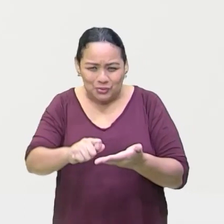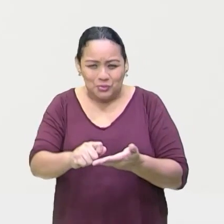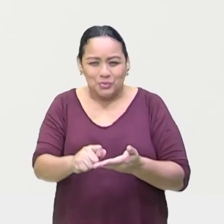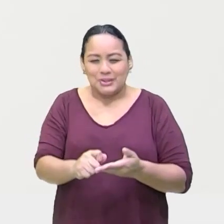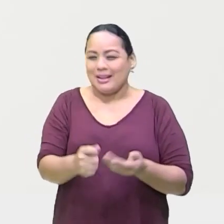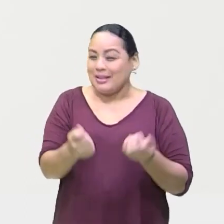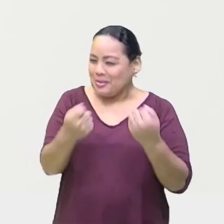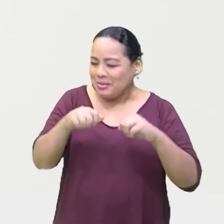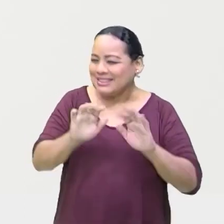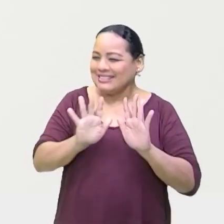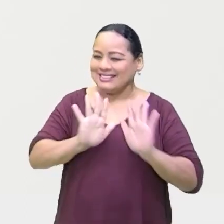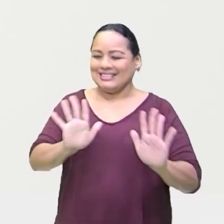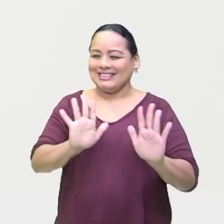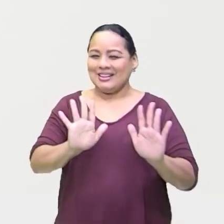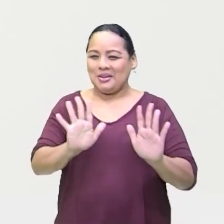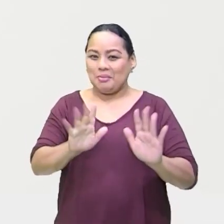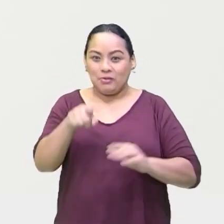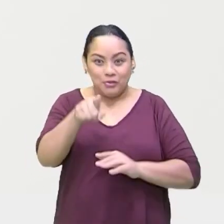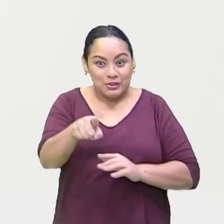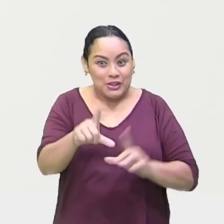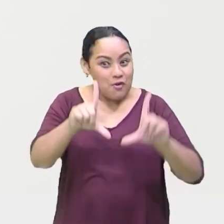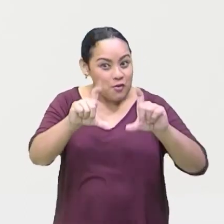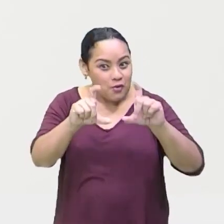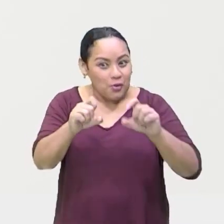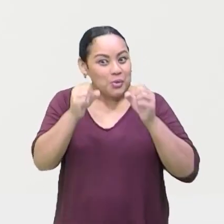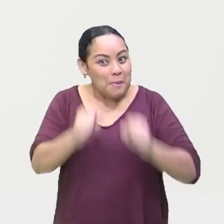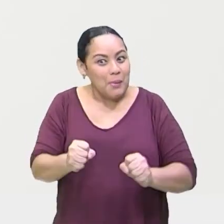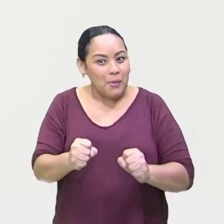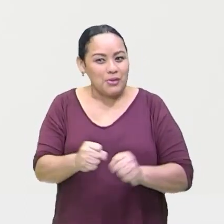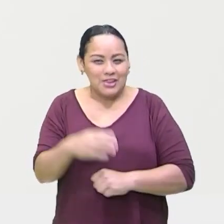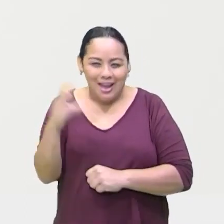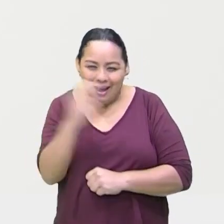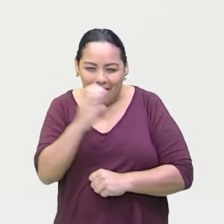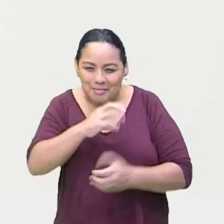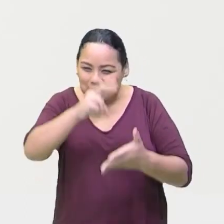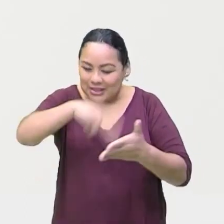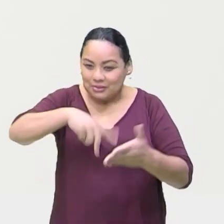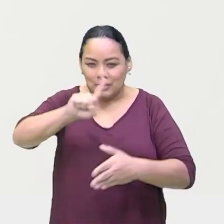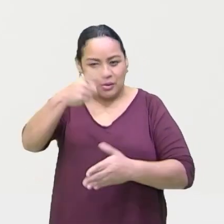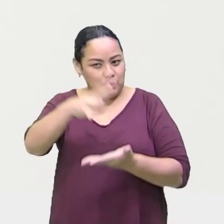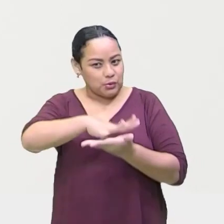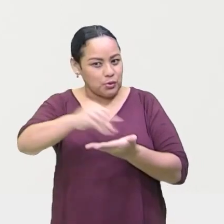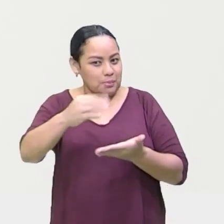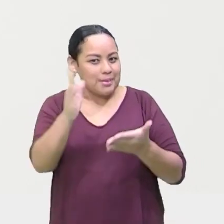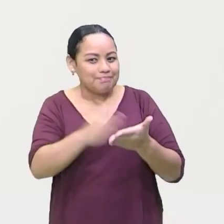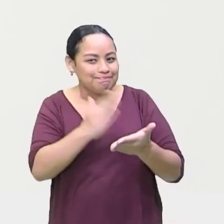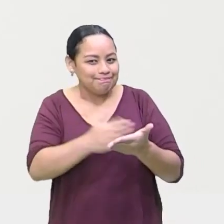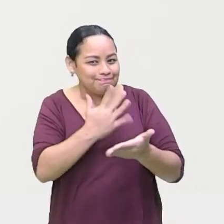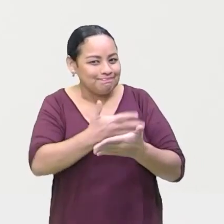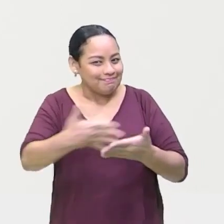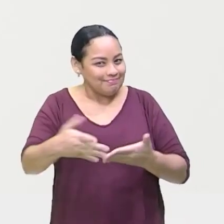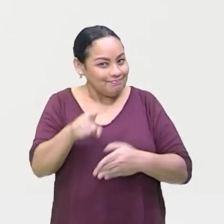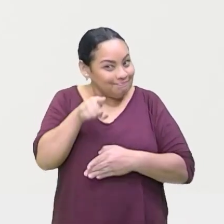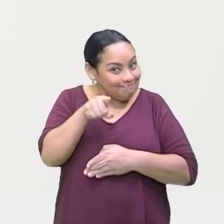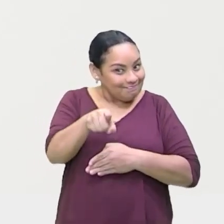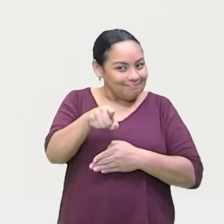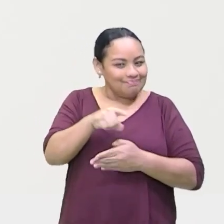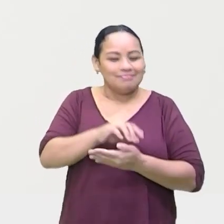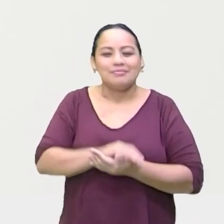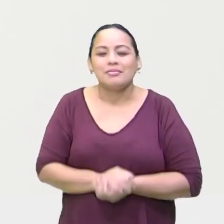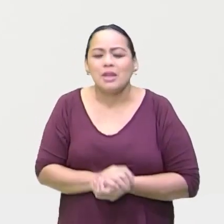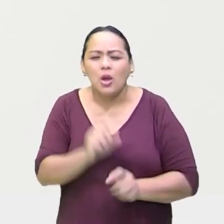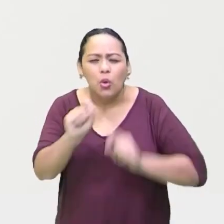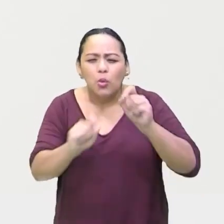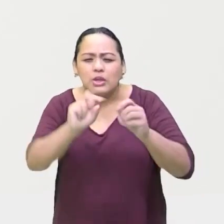foto, exatamente. Vai dar agilidade, né, nessa nossa leitura aqui. Depois você copia no caderno. Então vamos lá. Olha só o